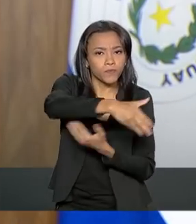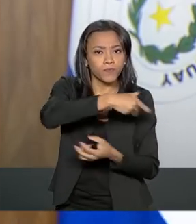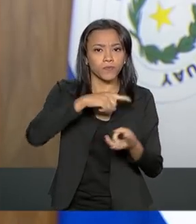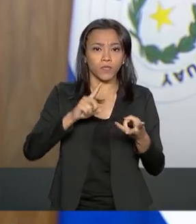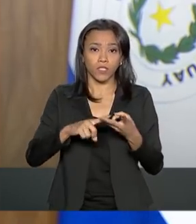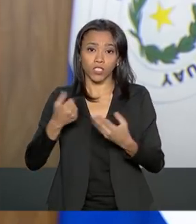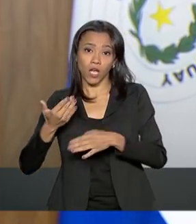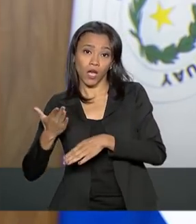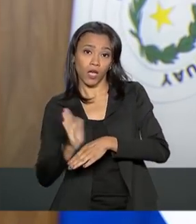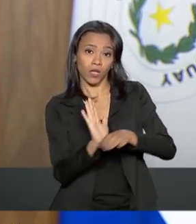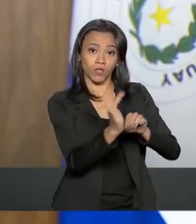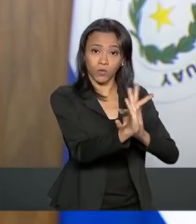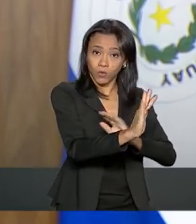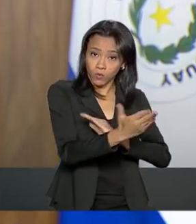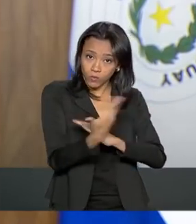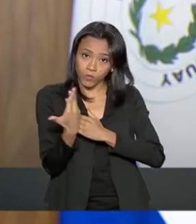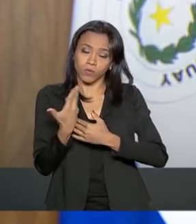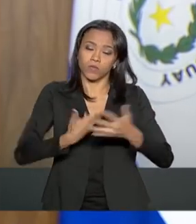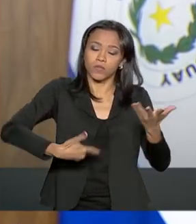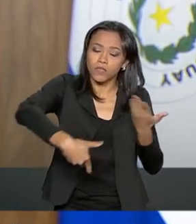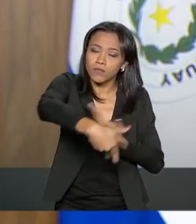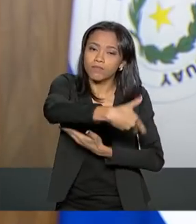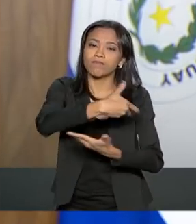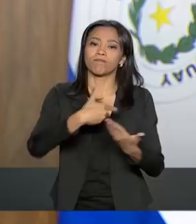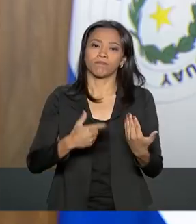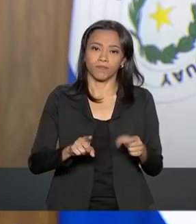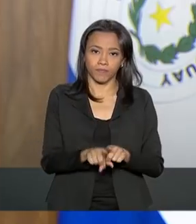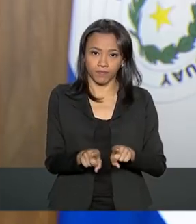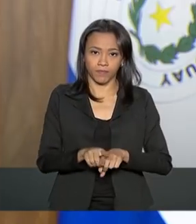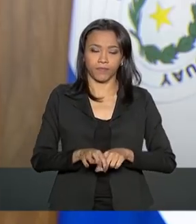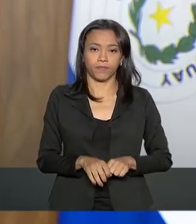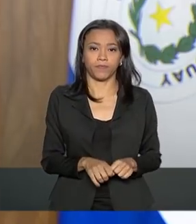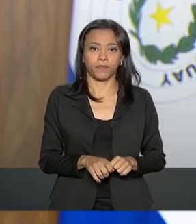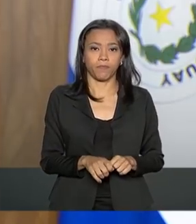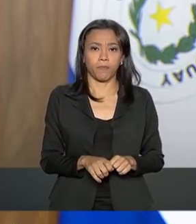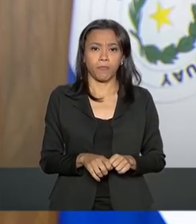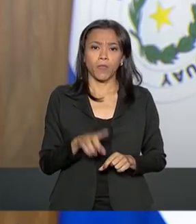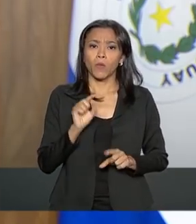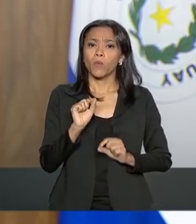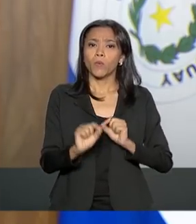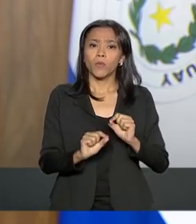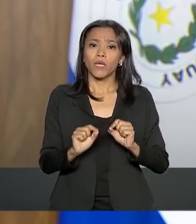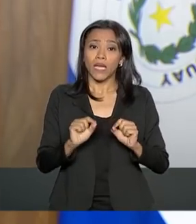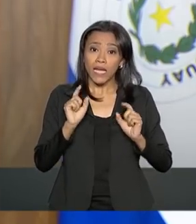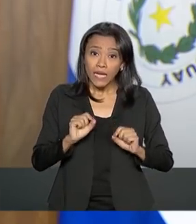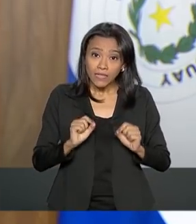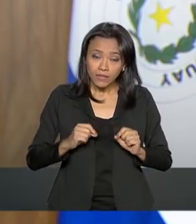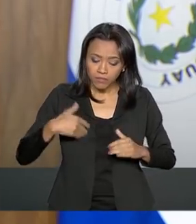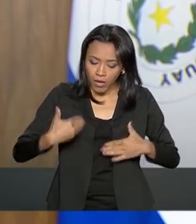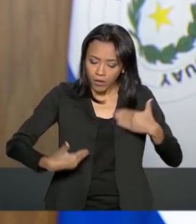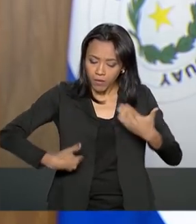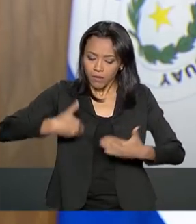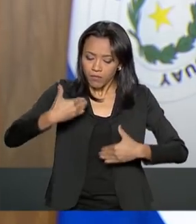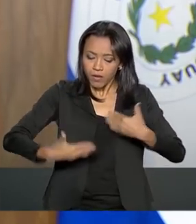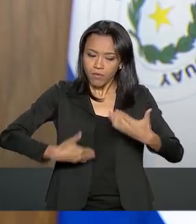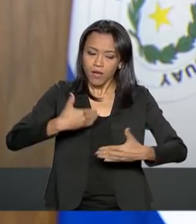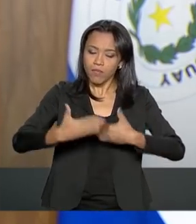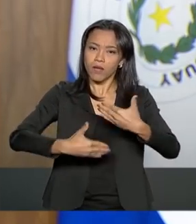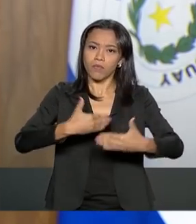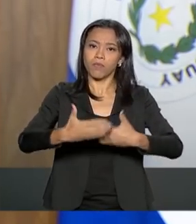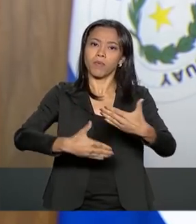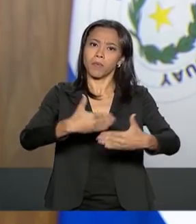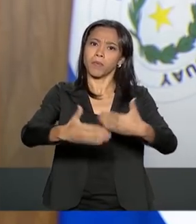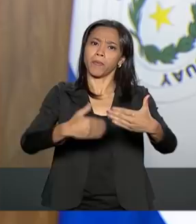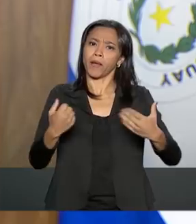de benefícios mútuos à integração. Os processos de integração todos temos que ganhar,